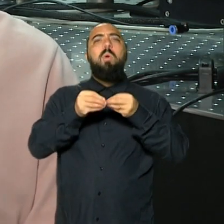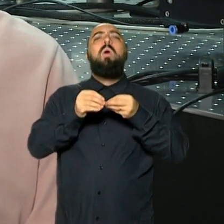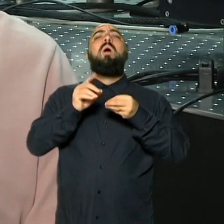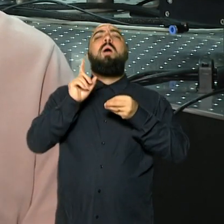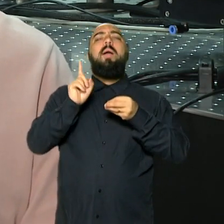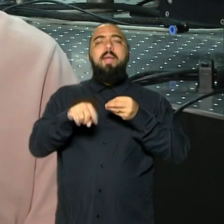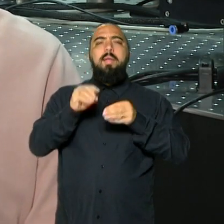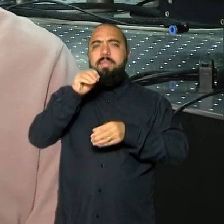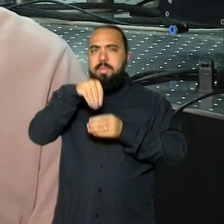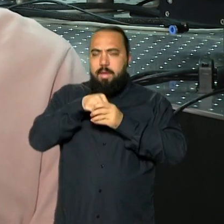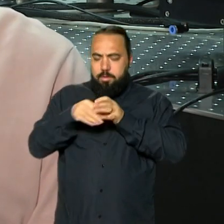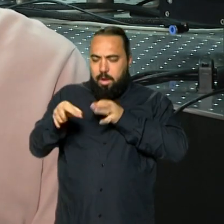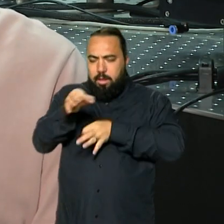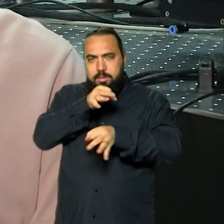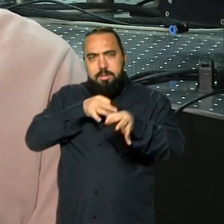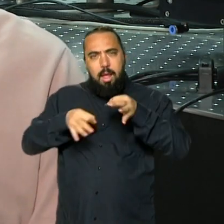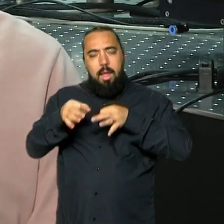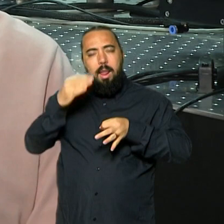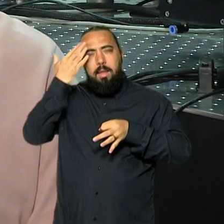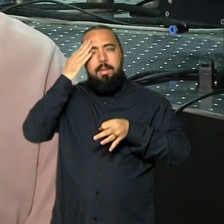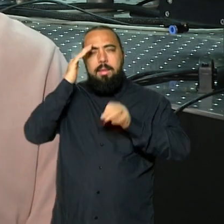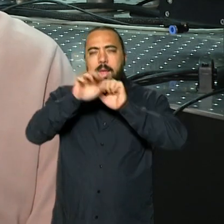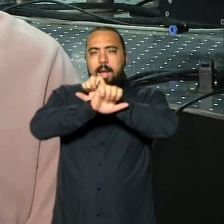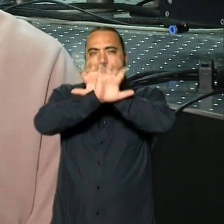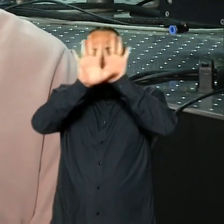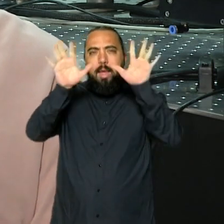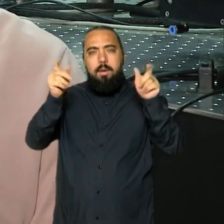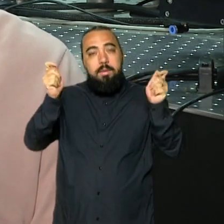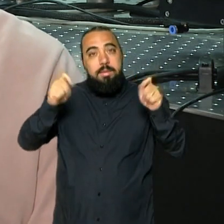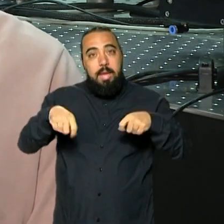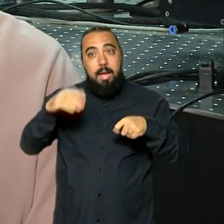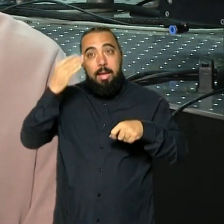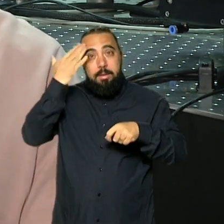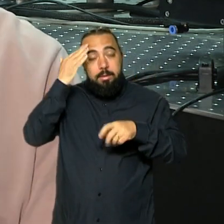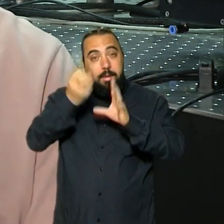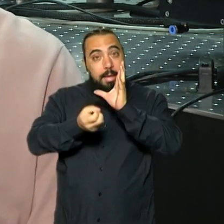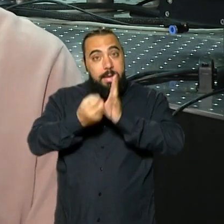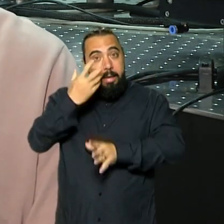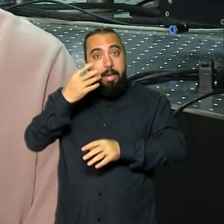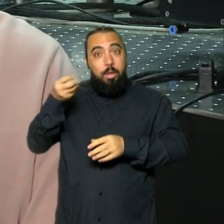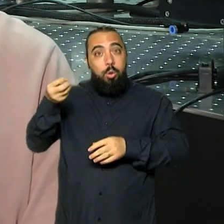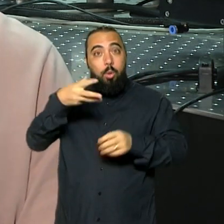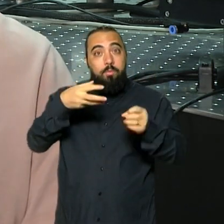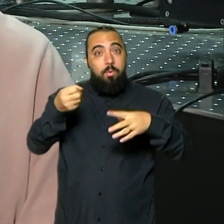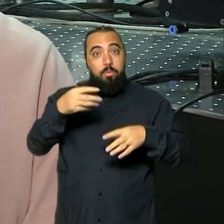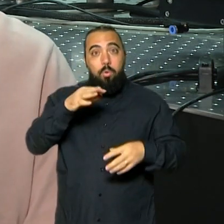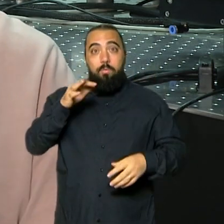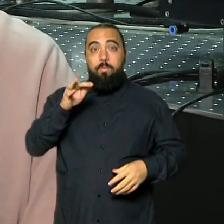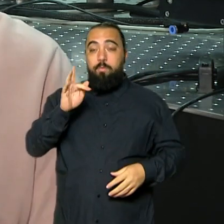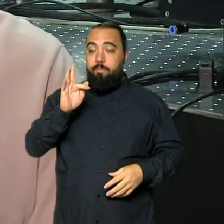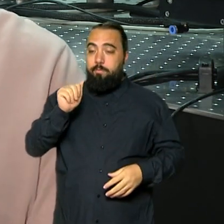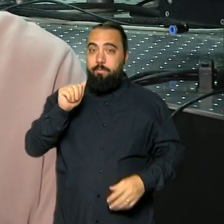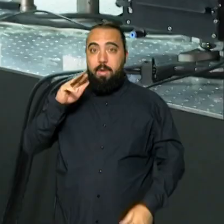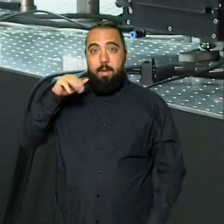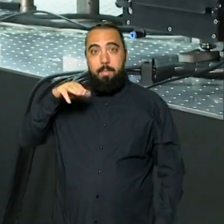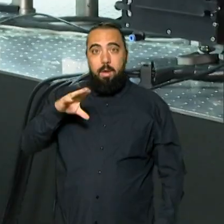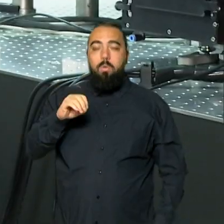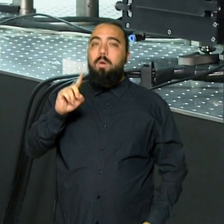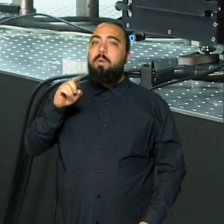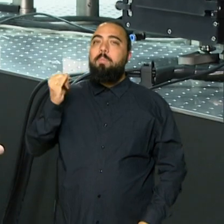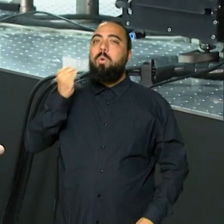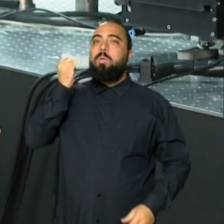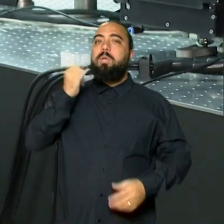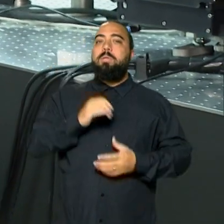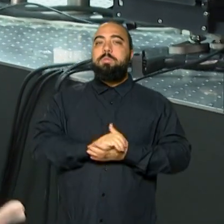de funcionamento. E isso, para pesquisa e desenvolvimento de novos fármacos ou radiofármacos, que é o nosso objetivo, é super importante.